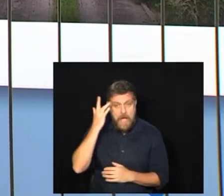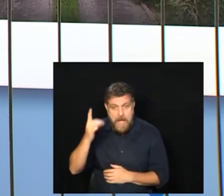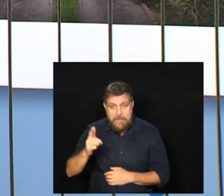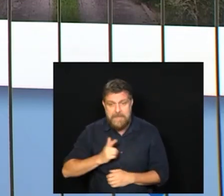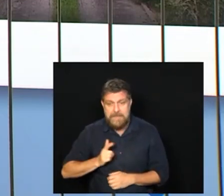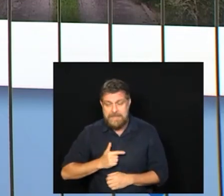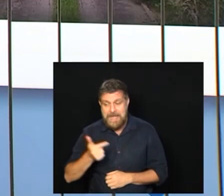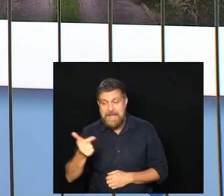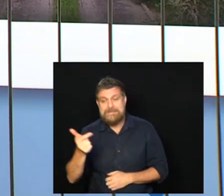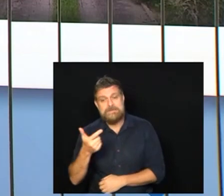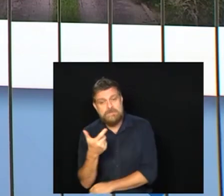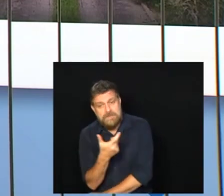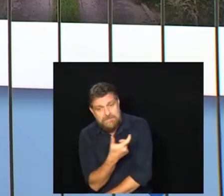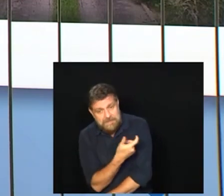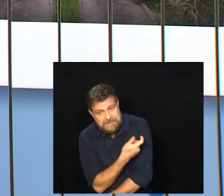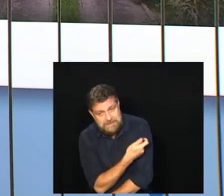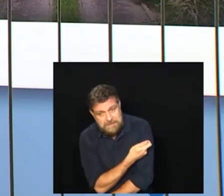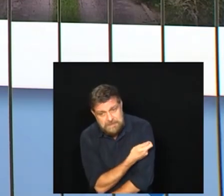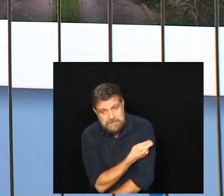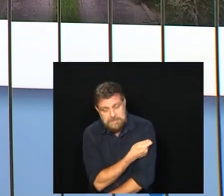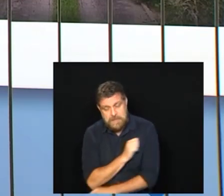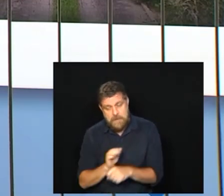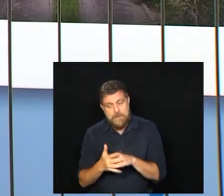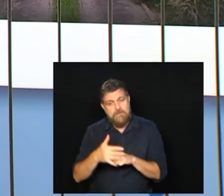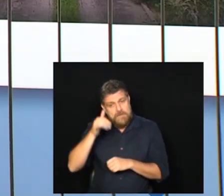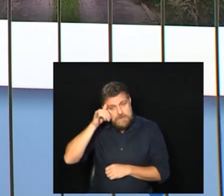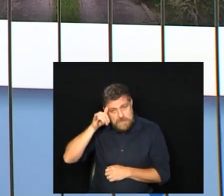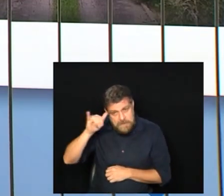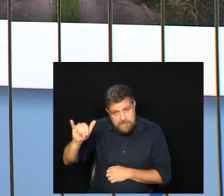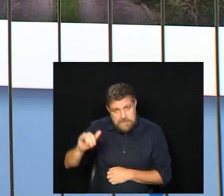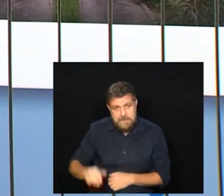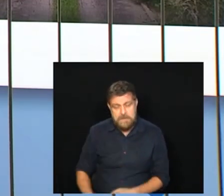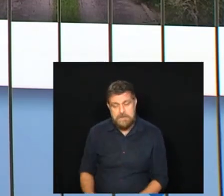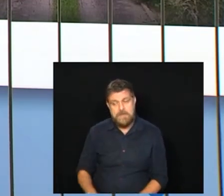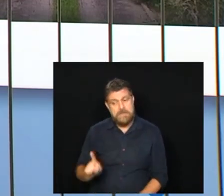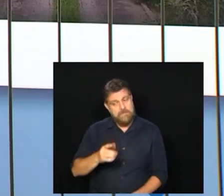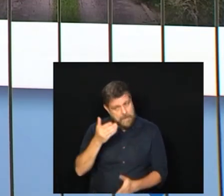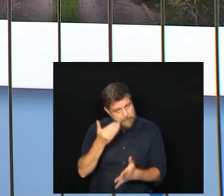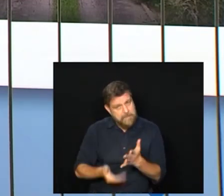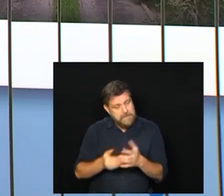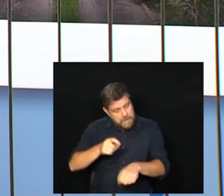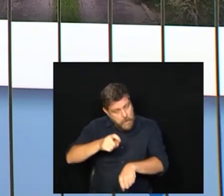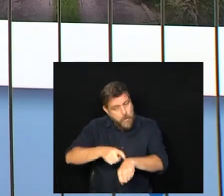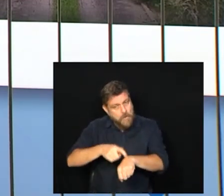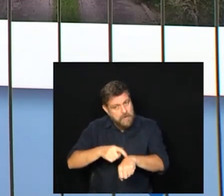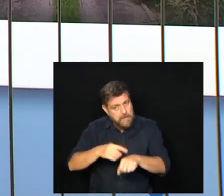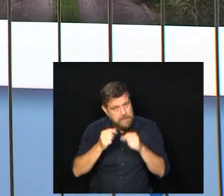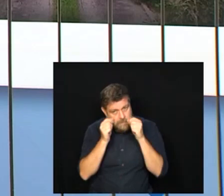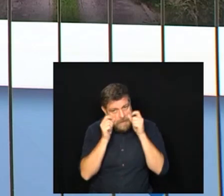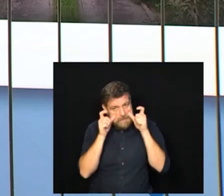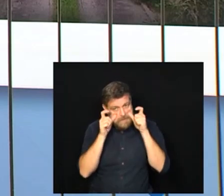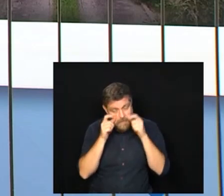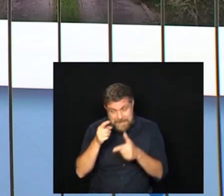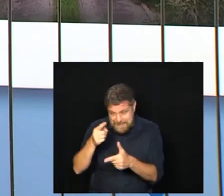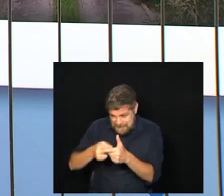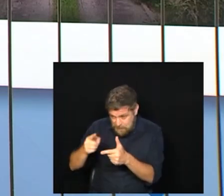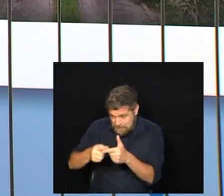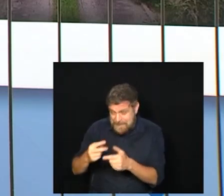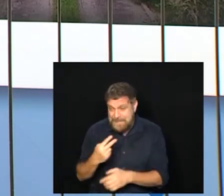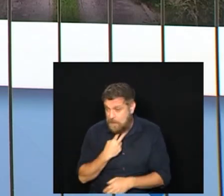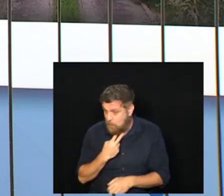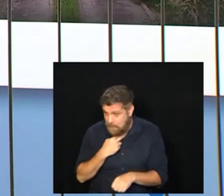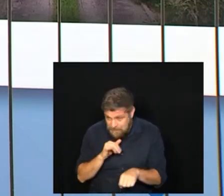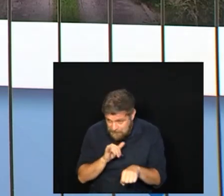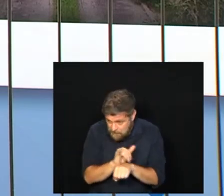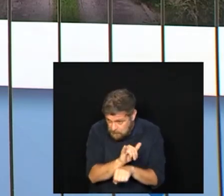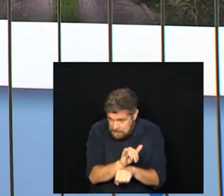a segunda dose da vacina contra a Covid-19, não perca o seu horário e caso tenha algum problema e não